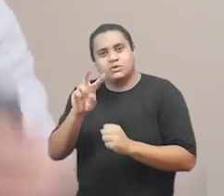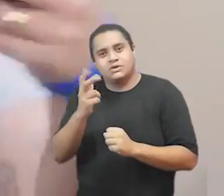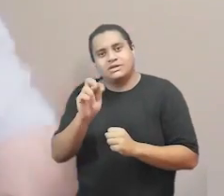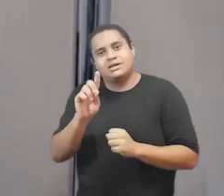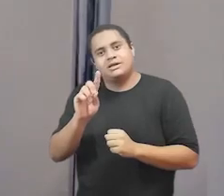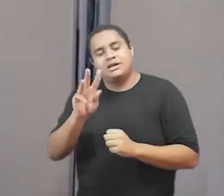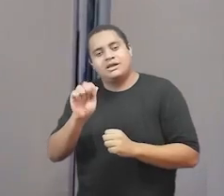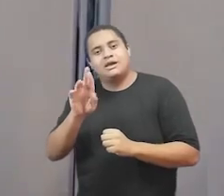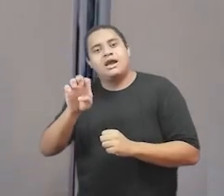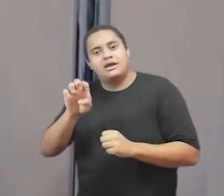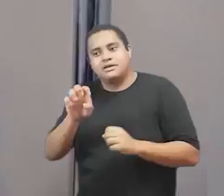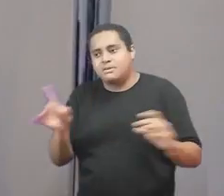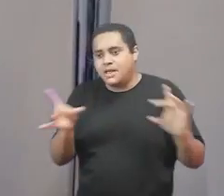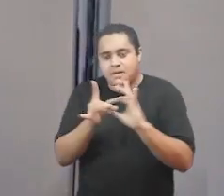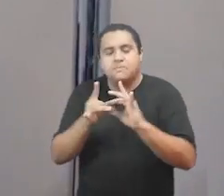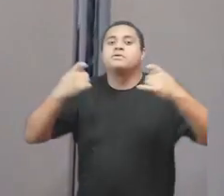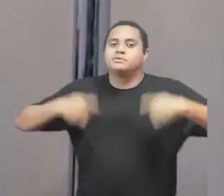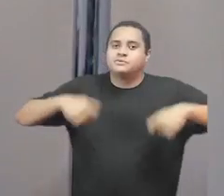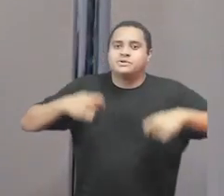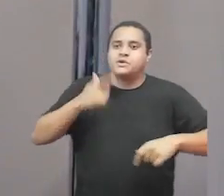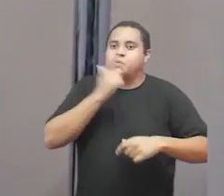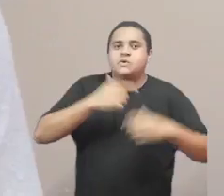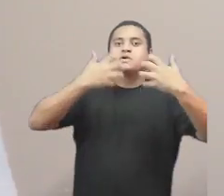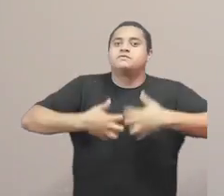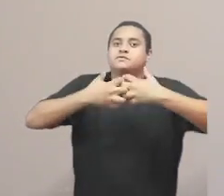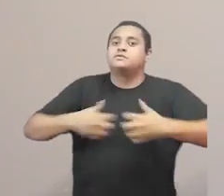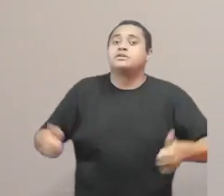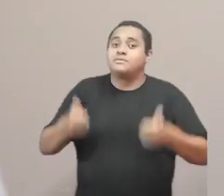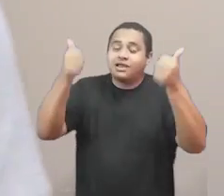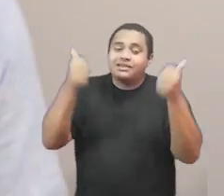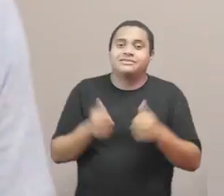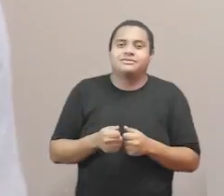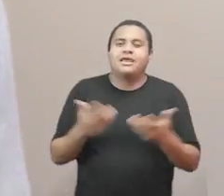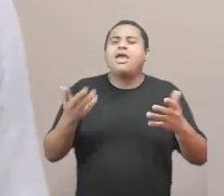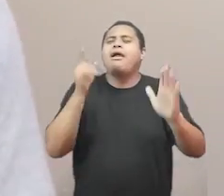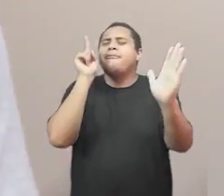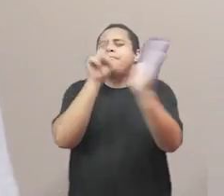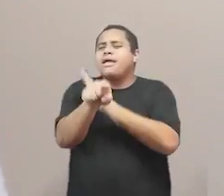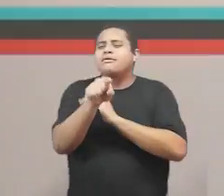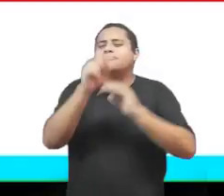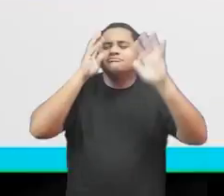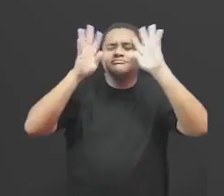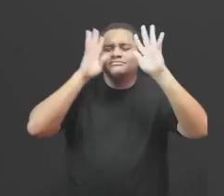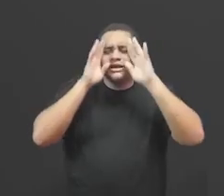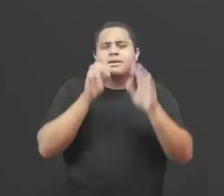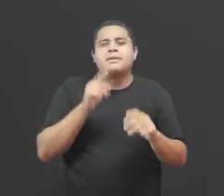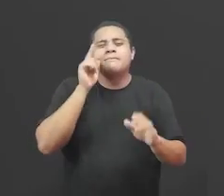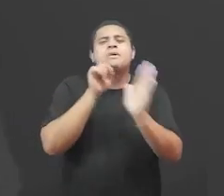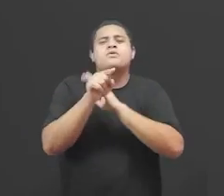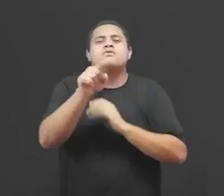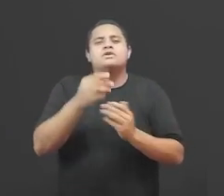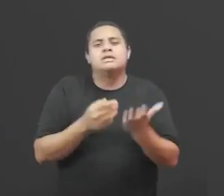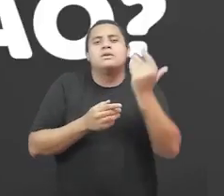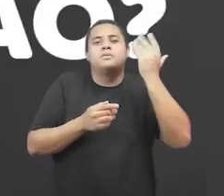com hardware para funcionar em alta performance. E eu queria fazer um questionamento, uma reflexão. Qual foi a última